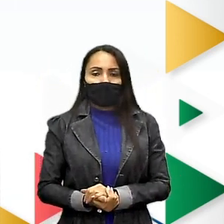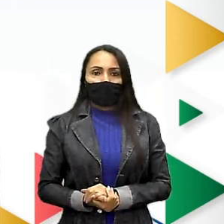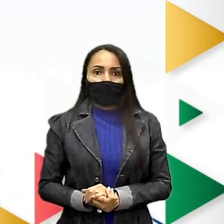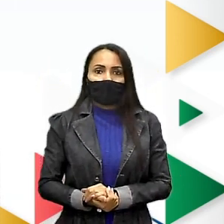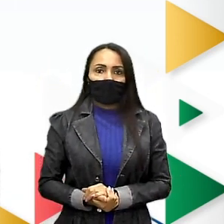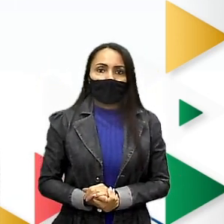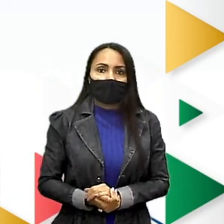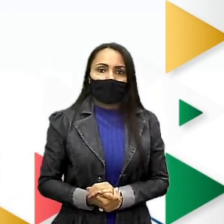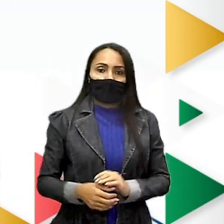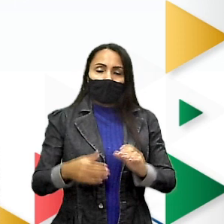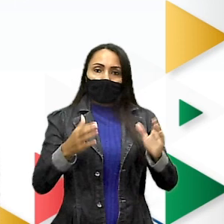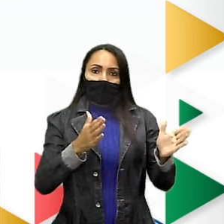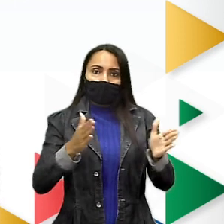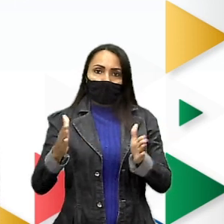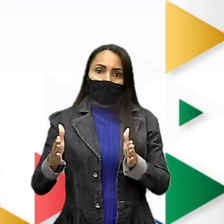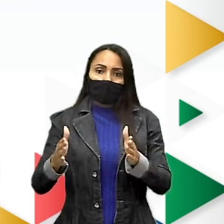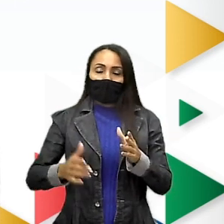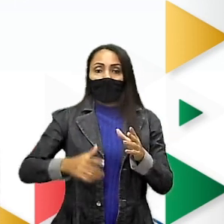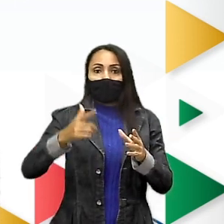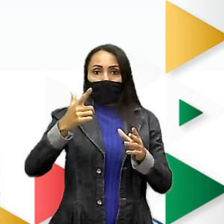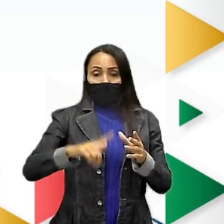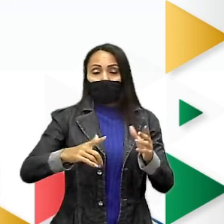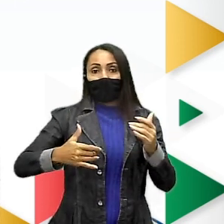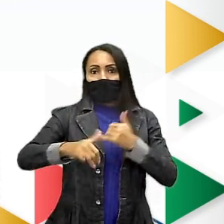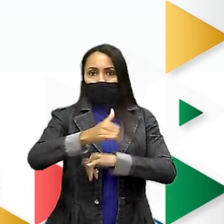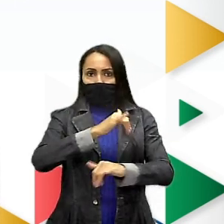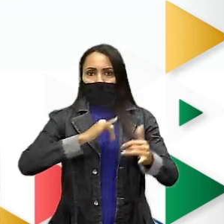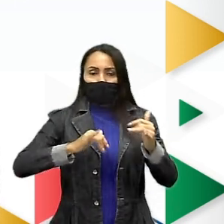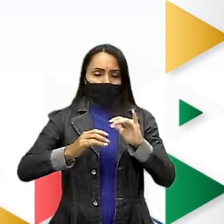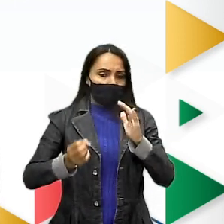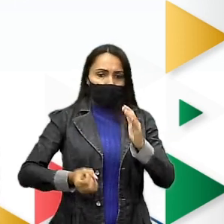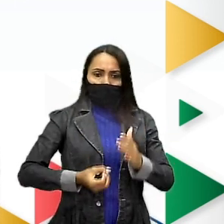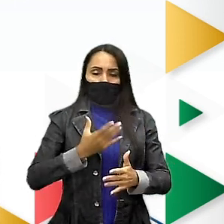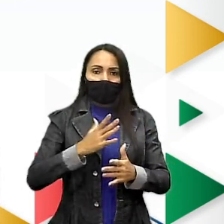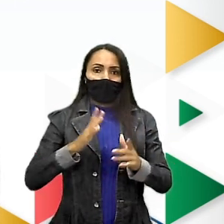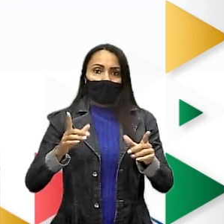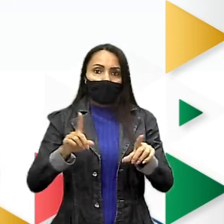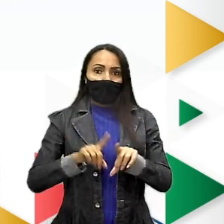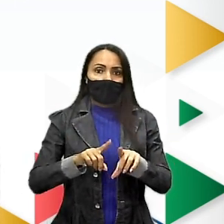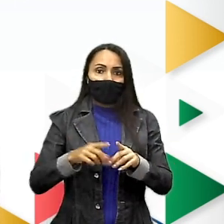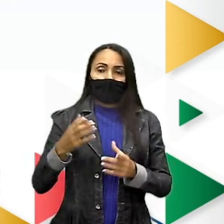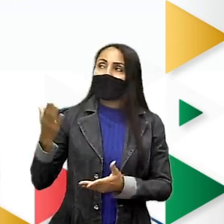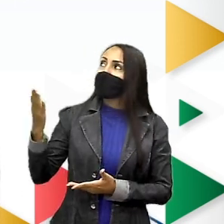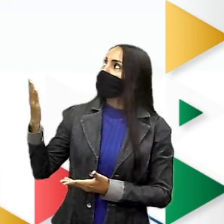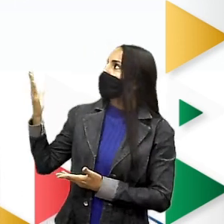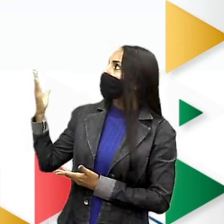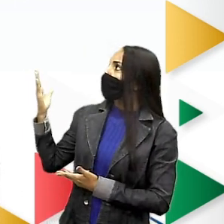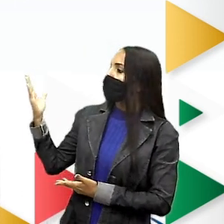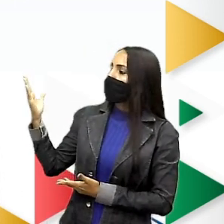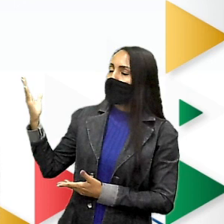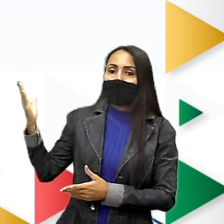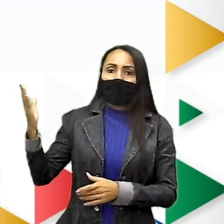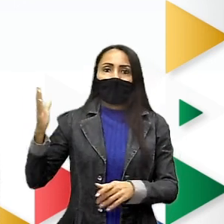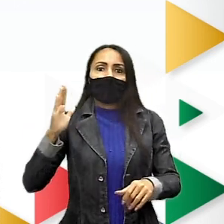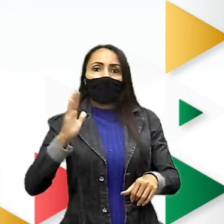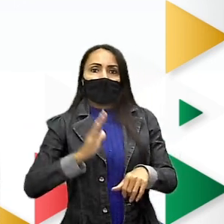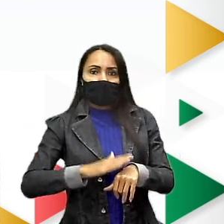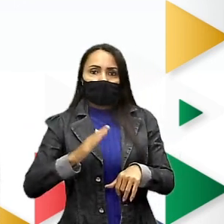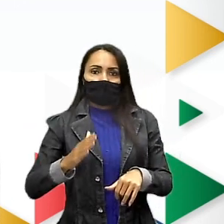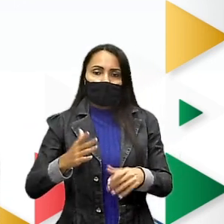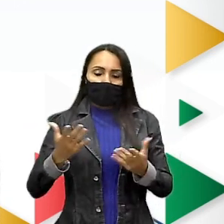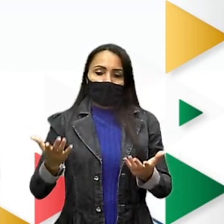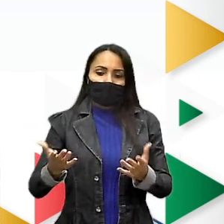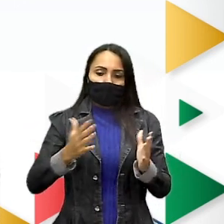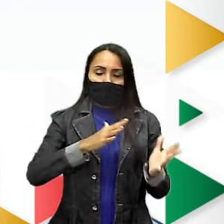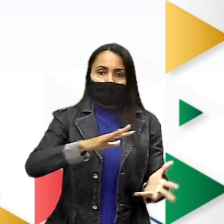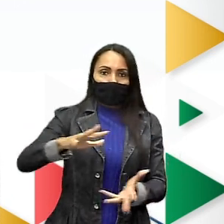as outras fontes de energia não surgem, tá? Mas essa aí é uma das que mais causa aquecimento